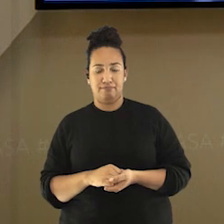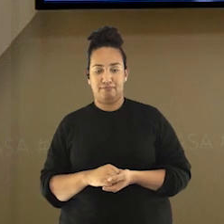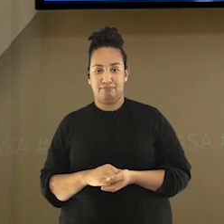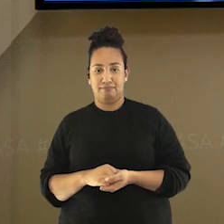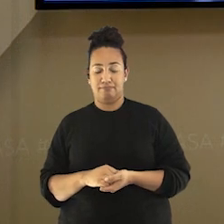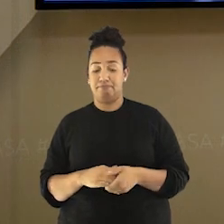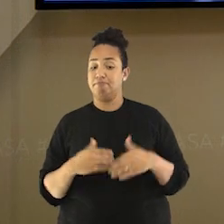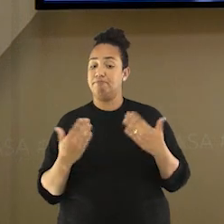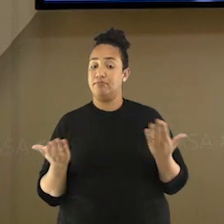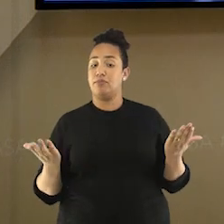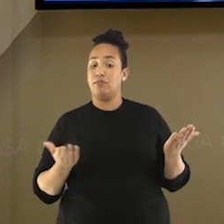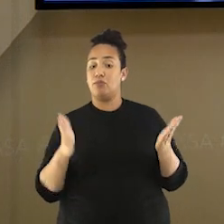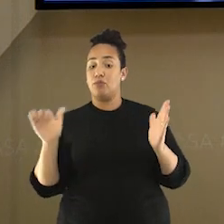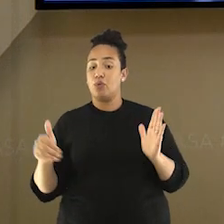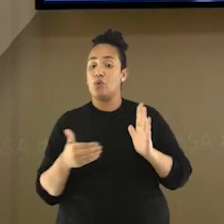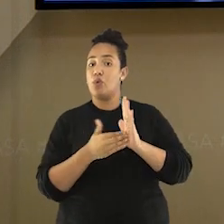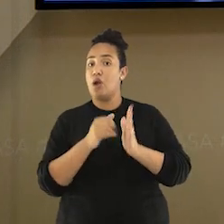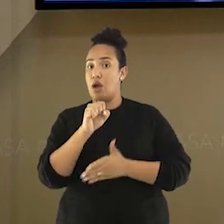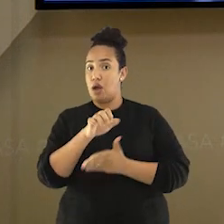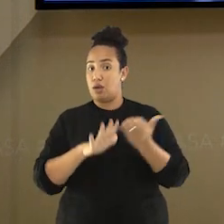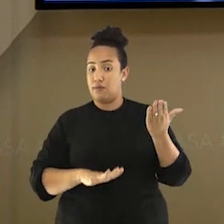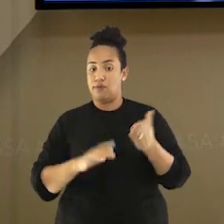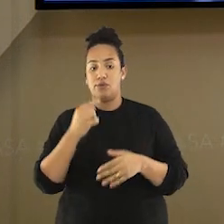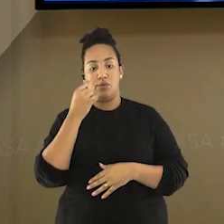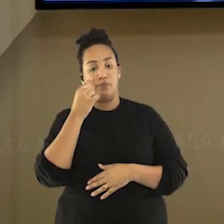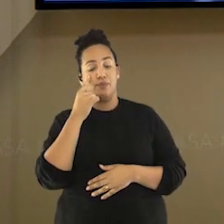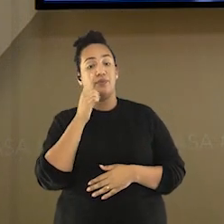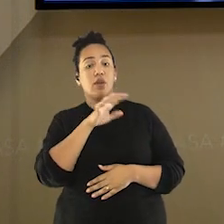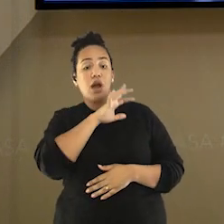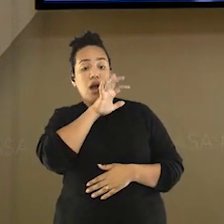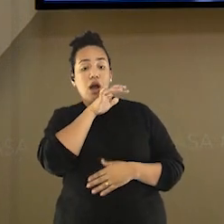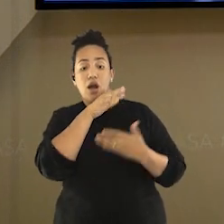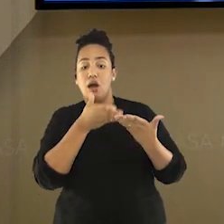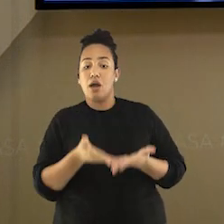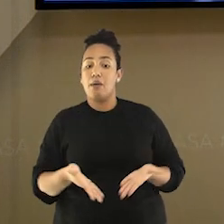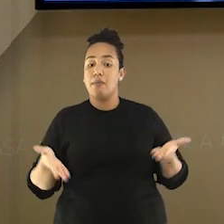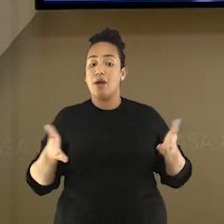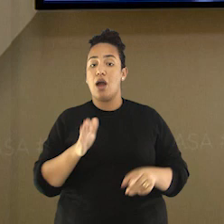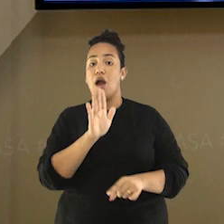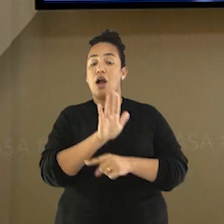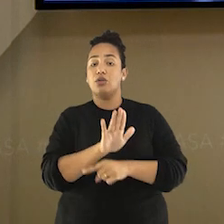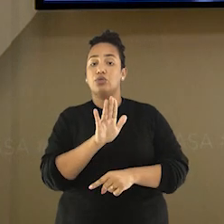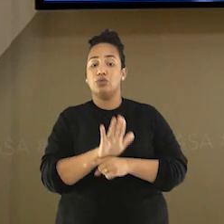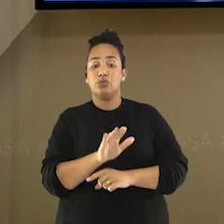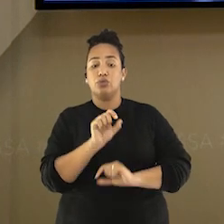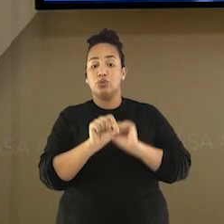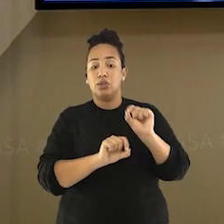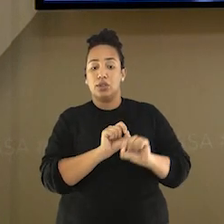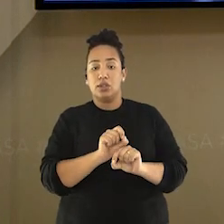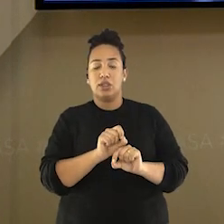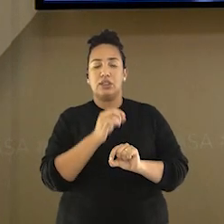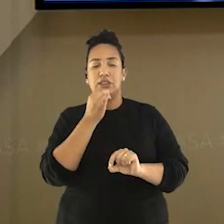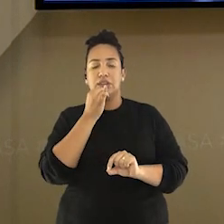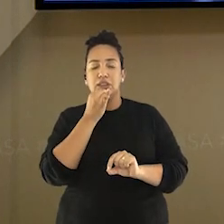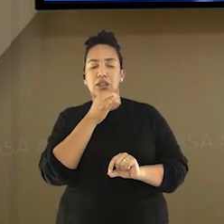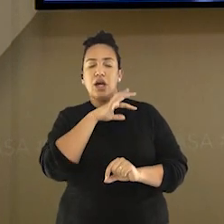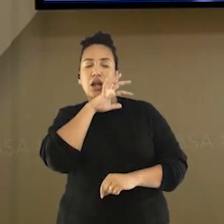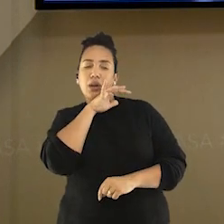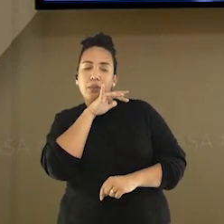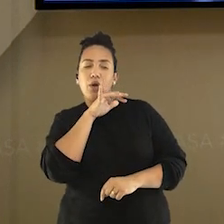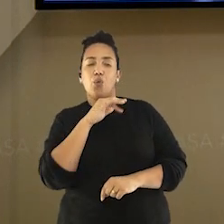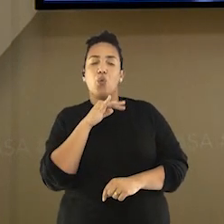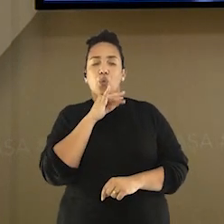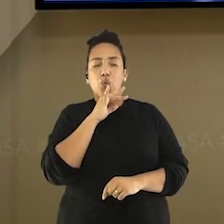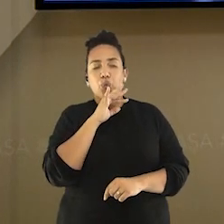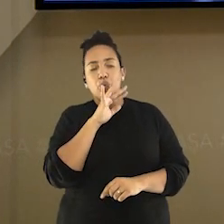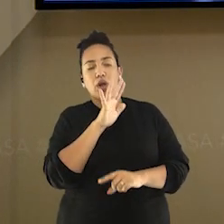Por fim, temos uma última questão que pergunta o seguinte: quais os animais abaixo contribuem para a polinização e controle de pragas? E aí a gente